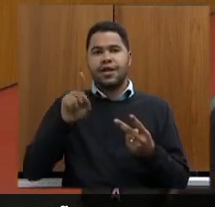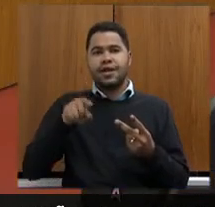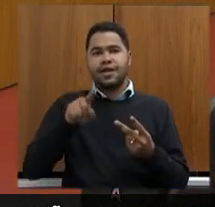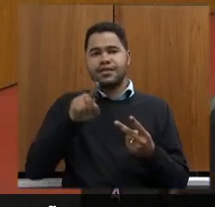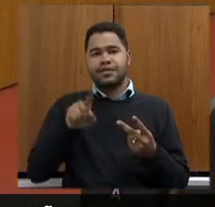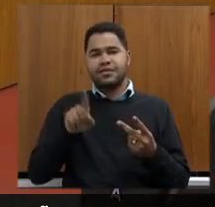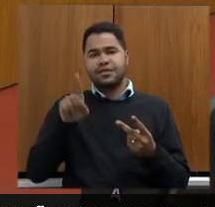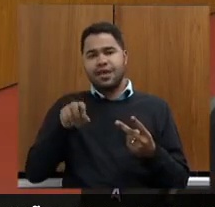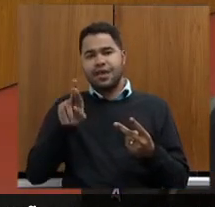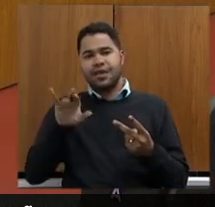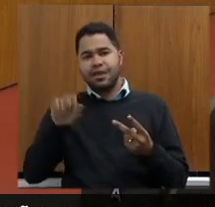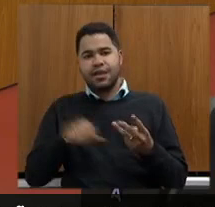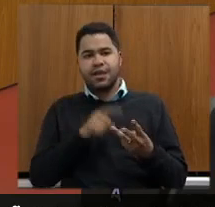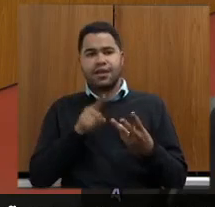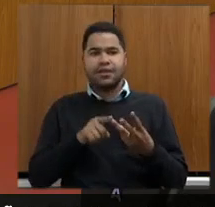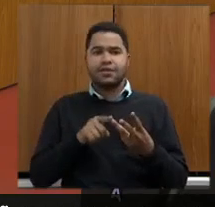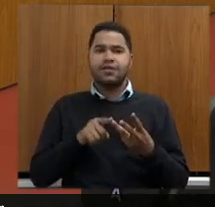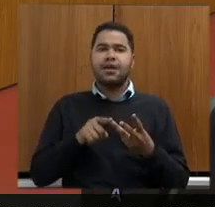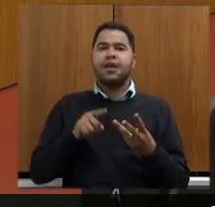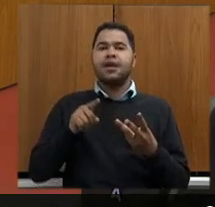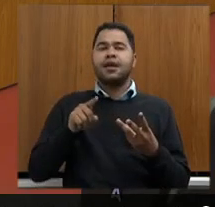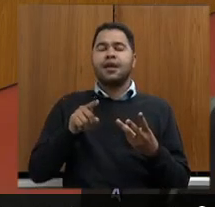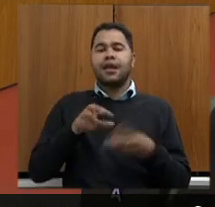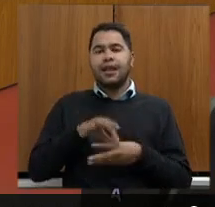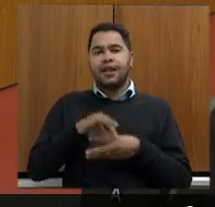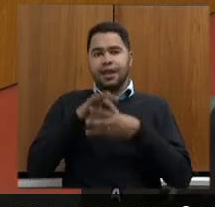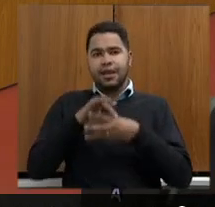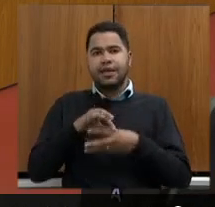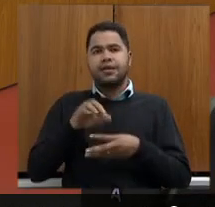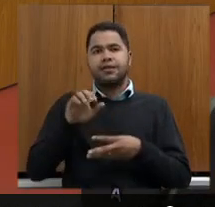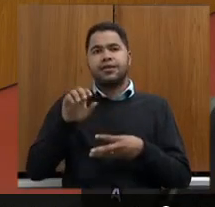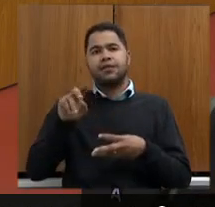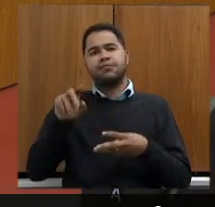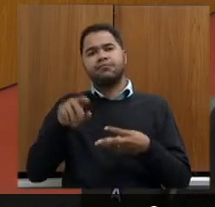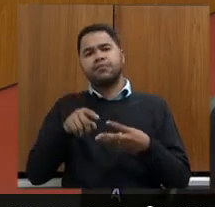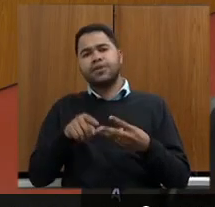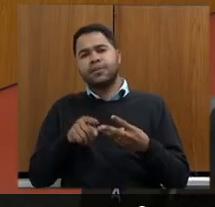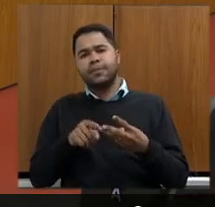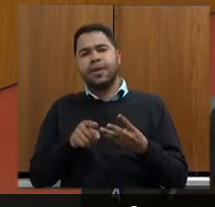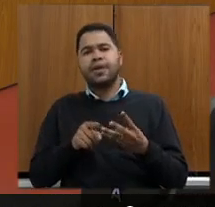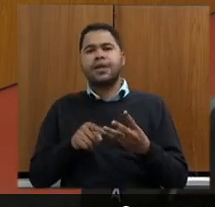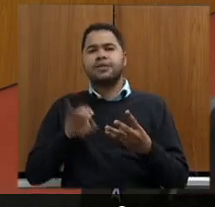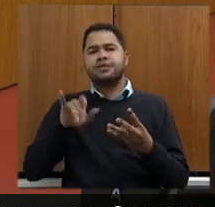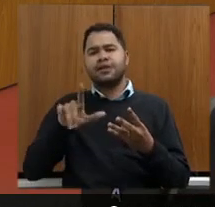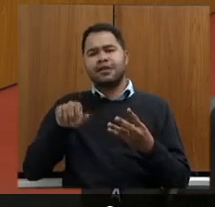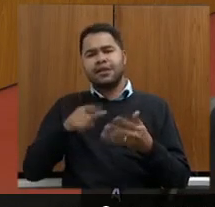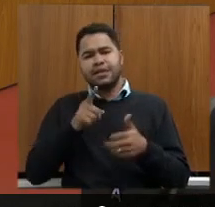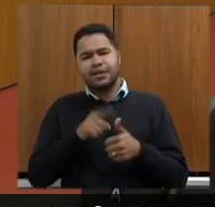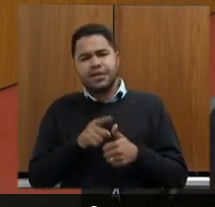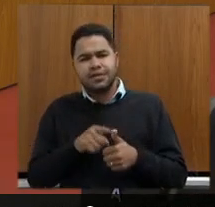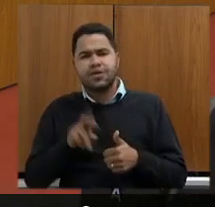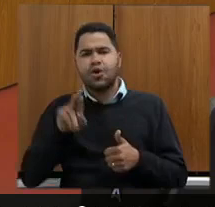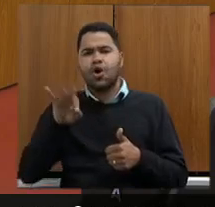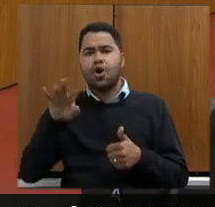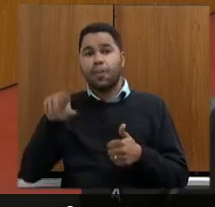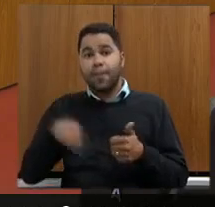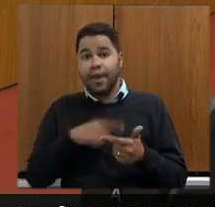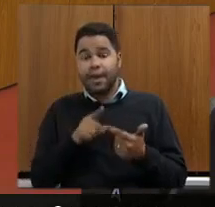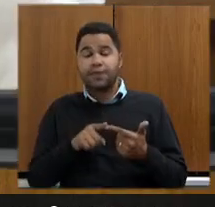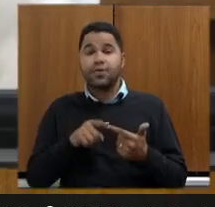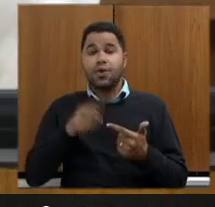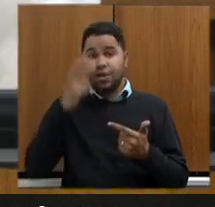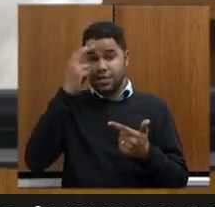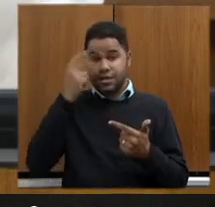Reis nosso Líder Roberto Andrade Deputado Raul Belém na ser vice-líder também que se dizem nosso lider Zé Guilherme